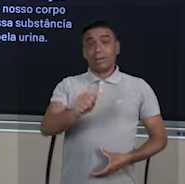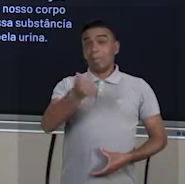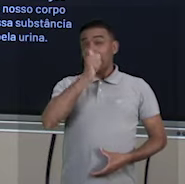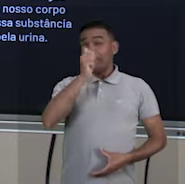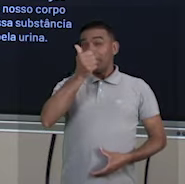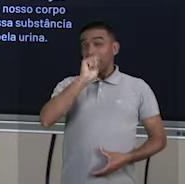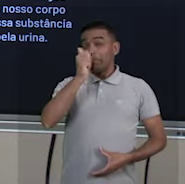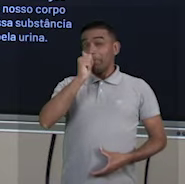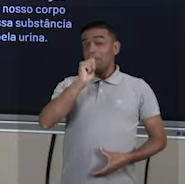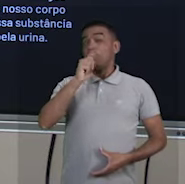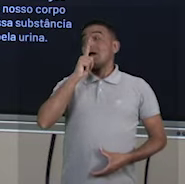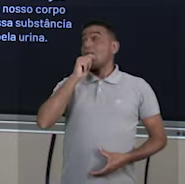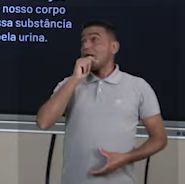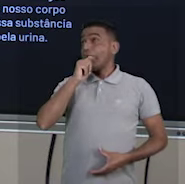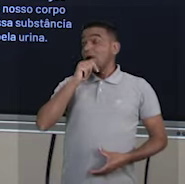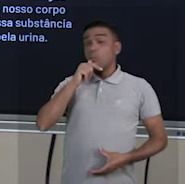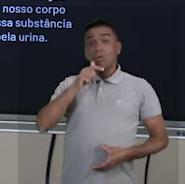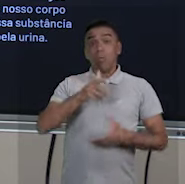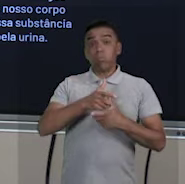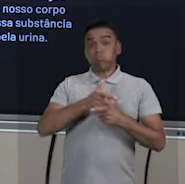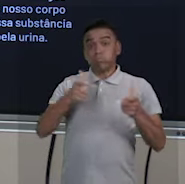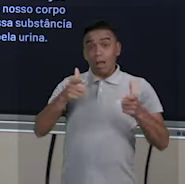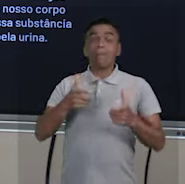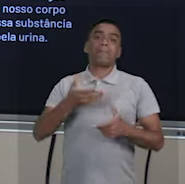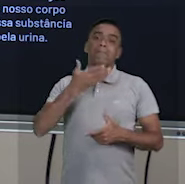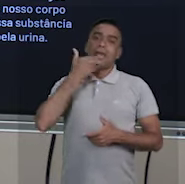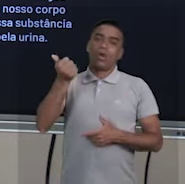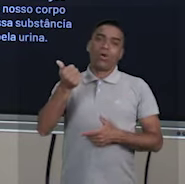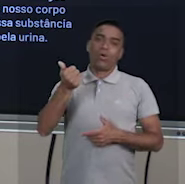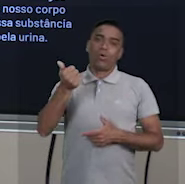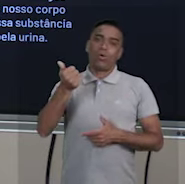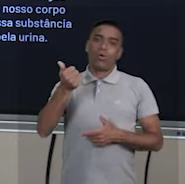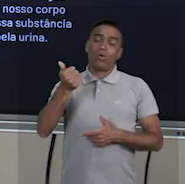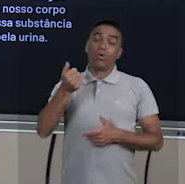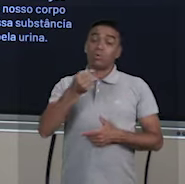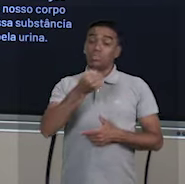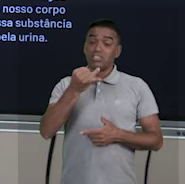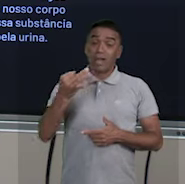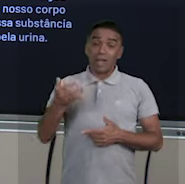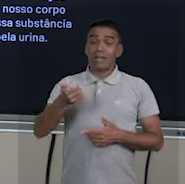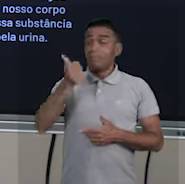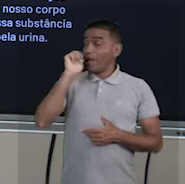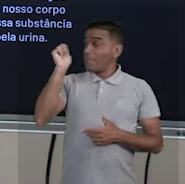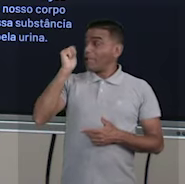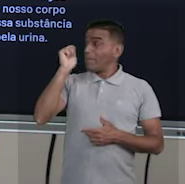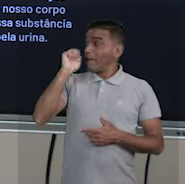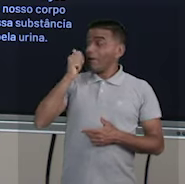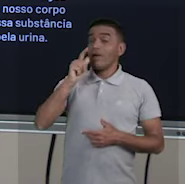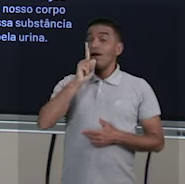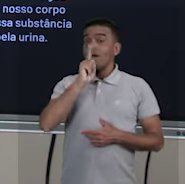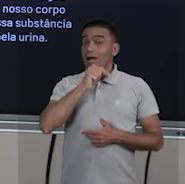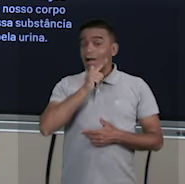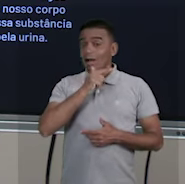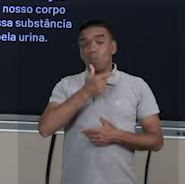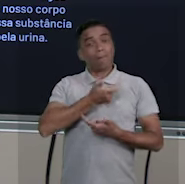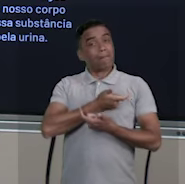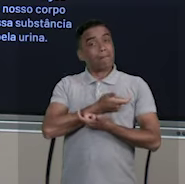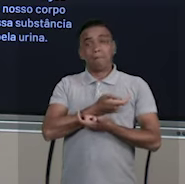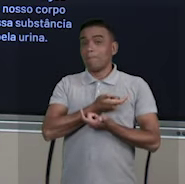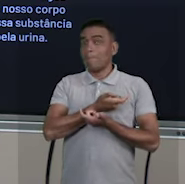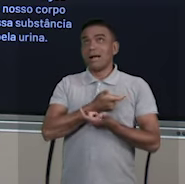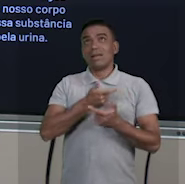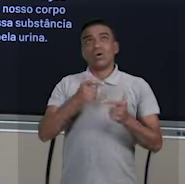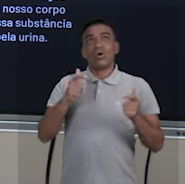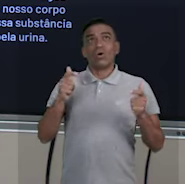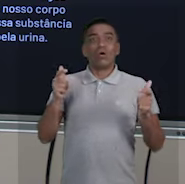já repararam? Se não reparou, comece a reparar. Quanto mais água a gente bebe, maior é